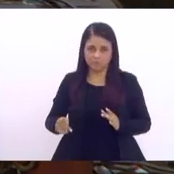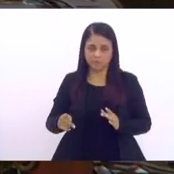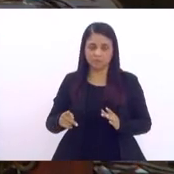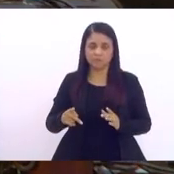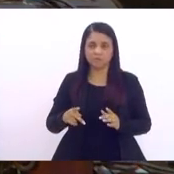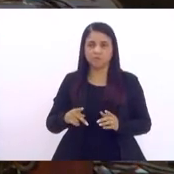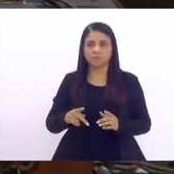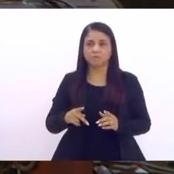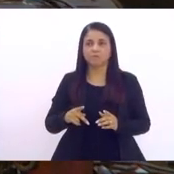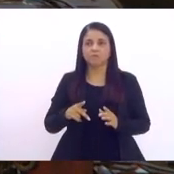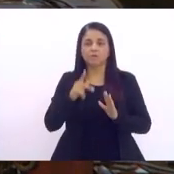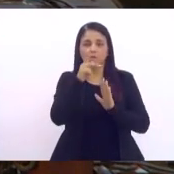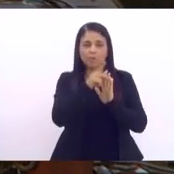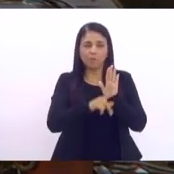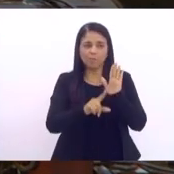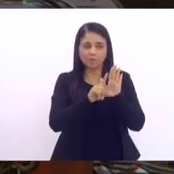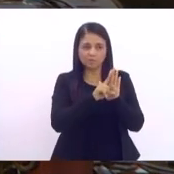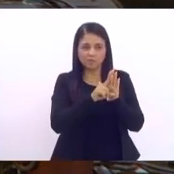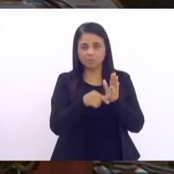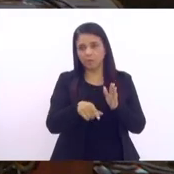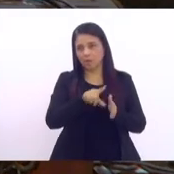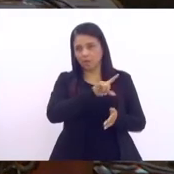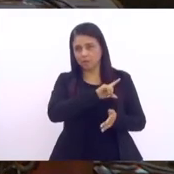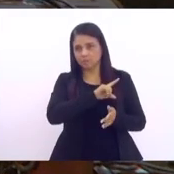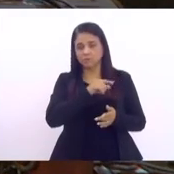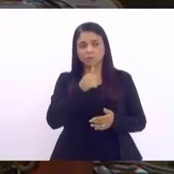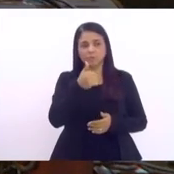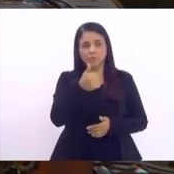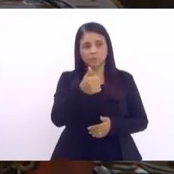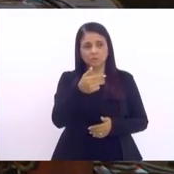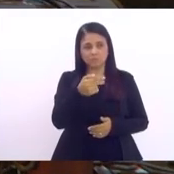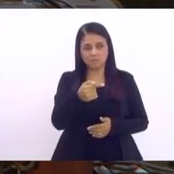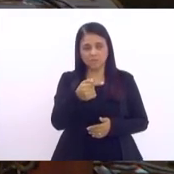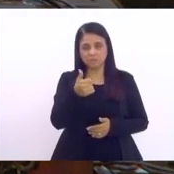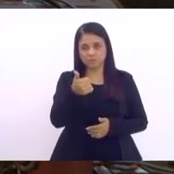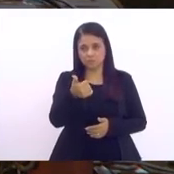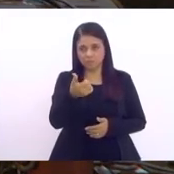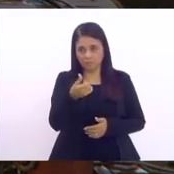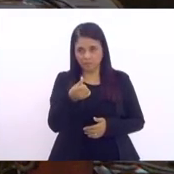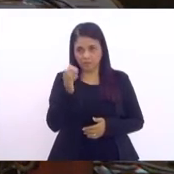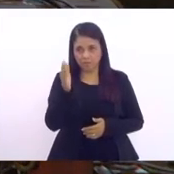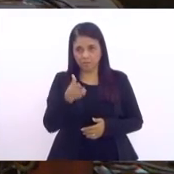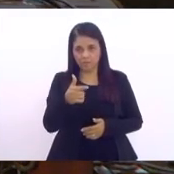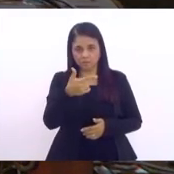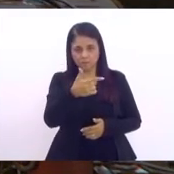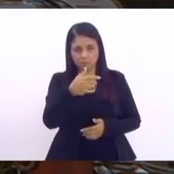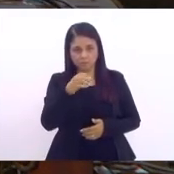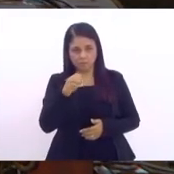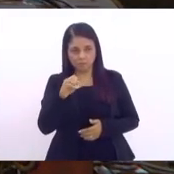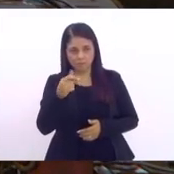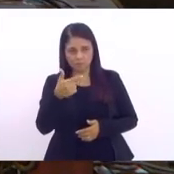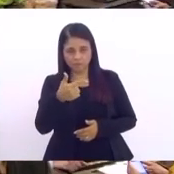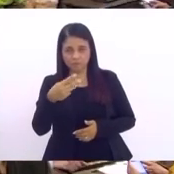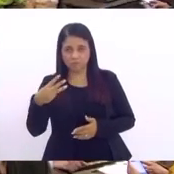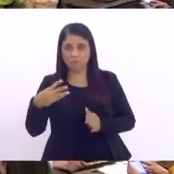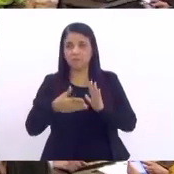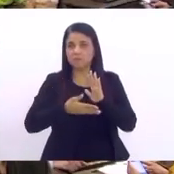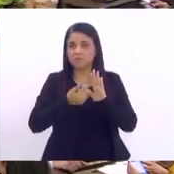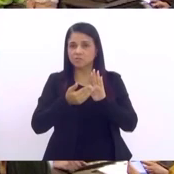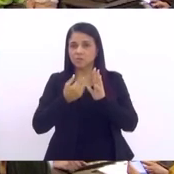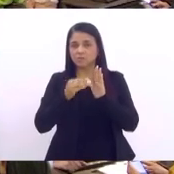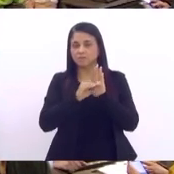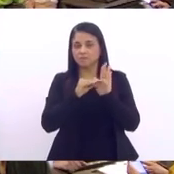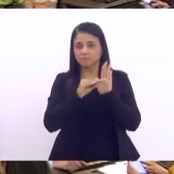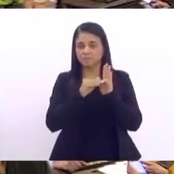anterior, 1716 de 2023, com a retirada das emendas. Os senhores que aprovam permaneçam como estão.